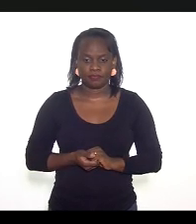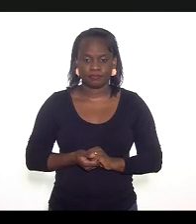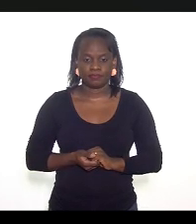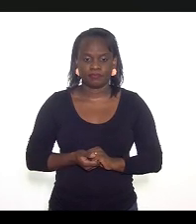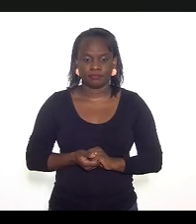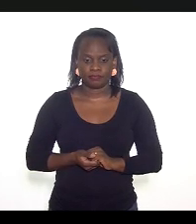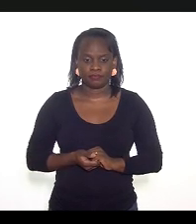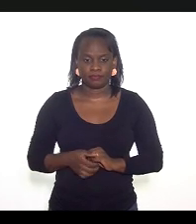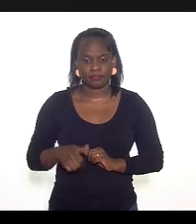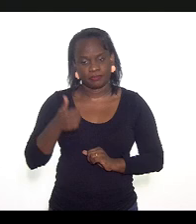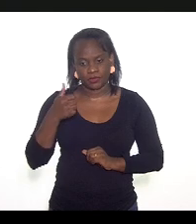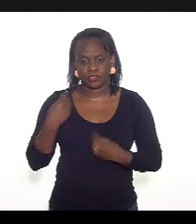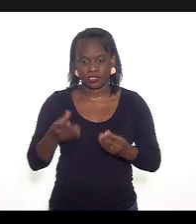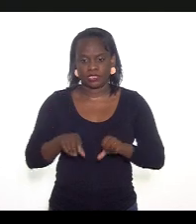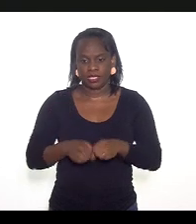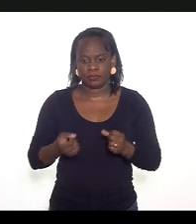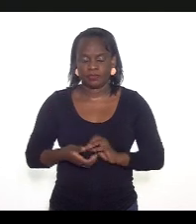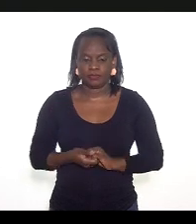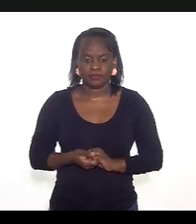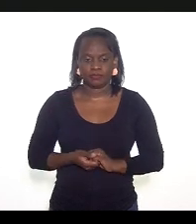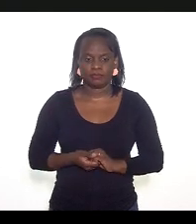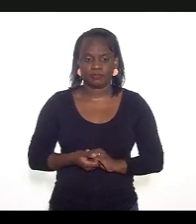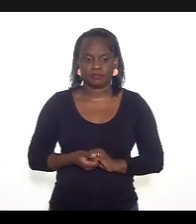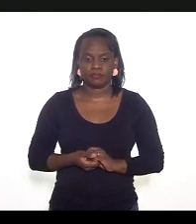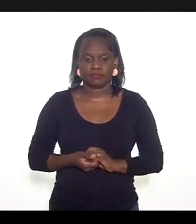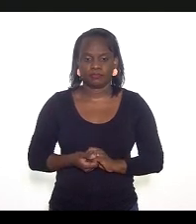A melhor prejudicabilidade.